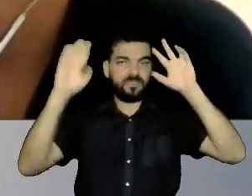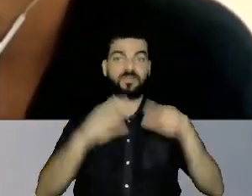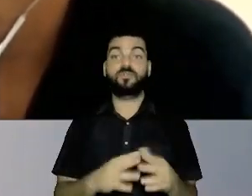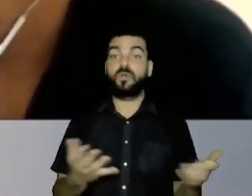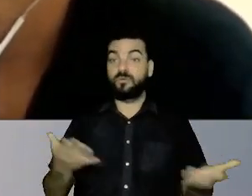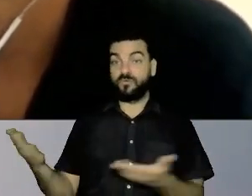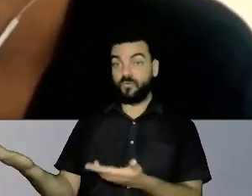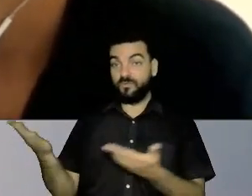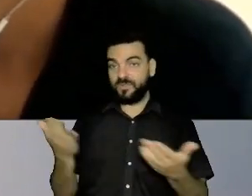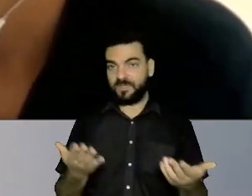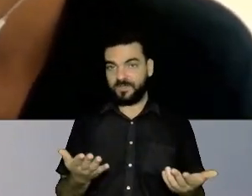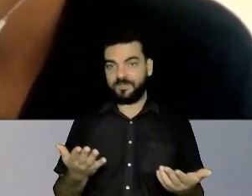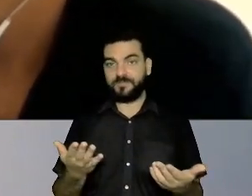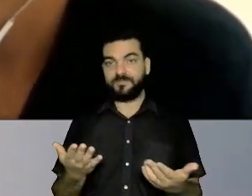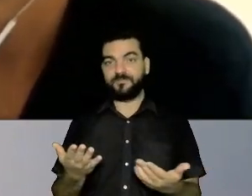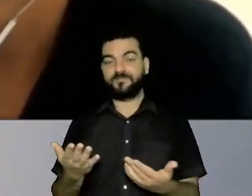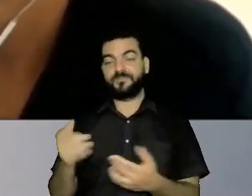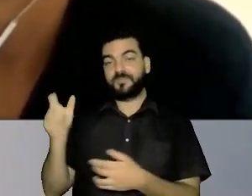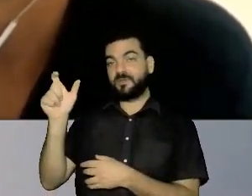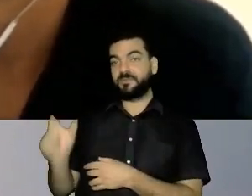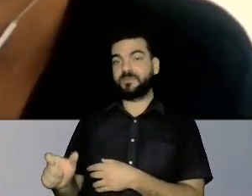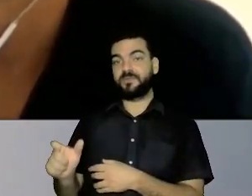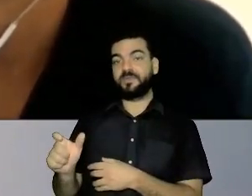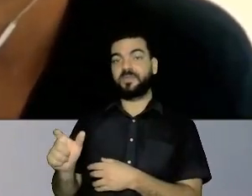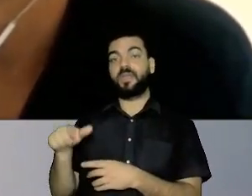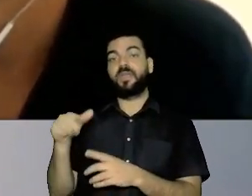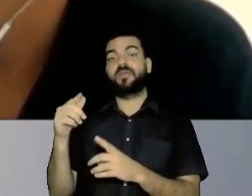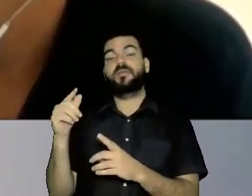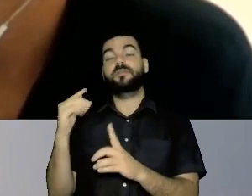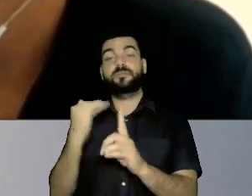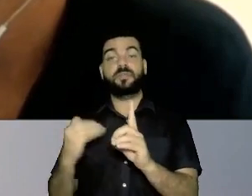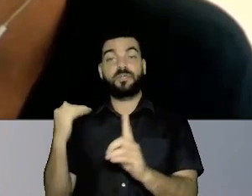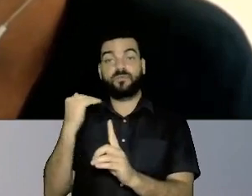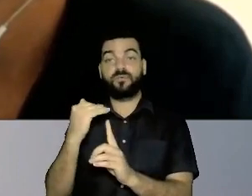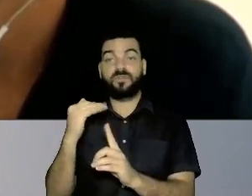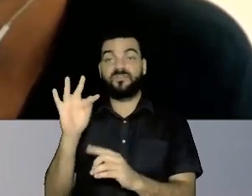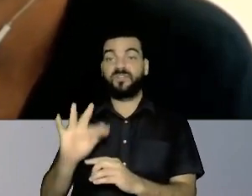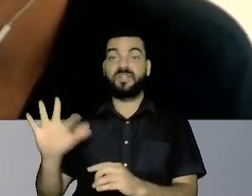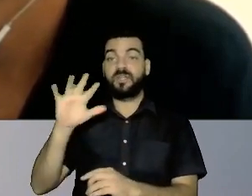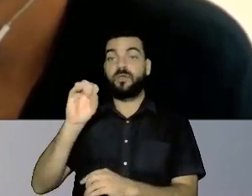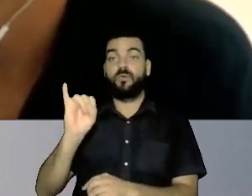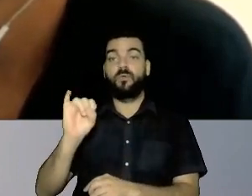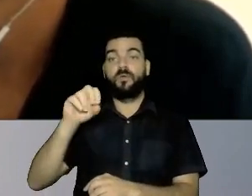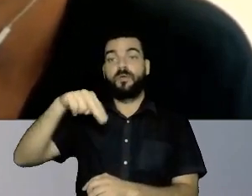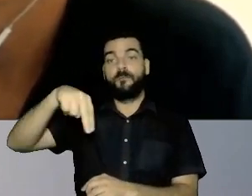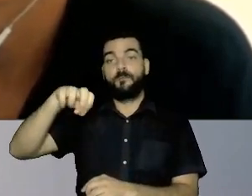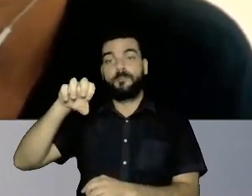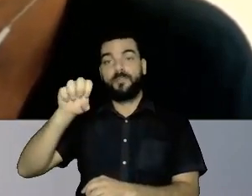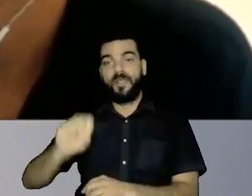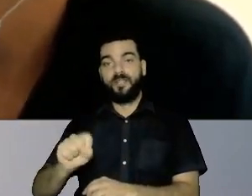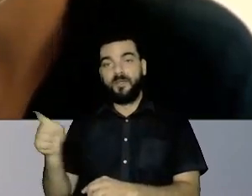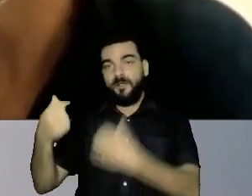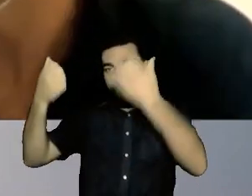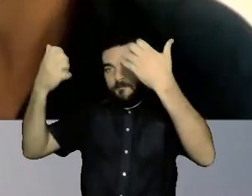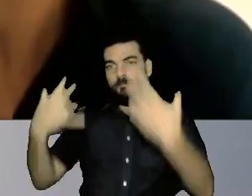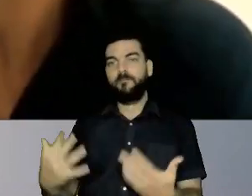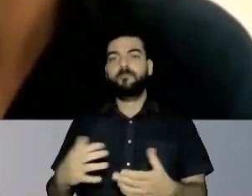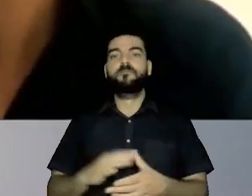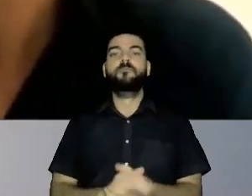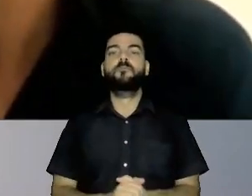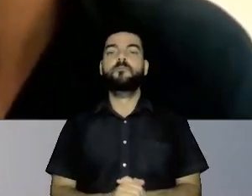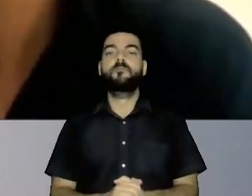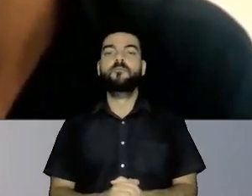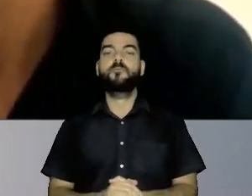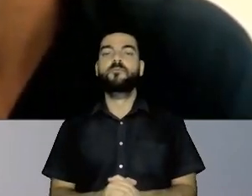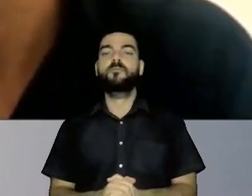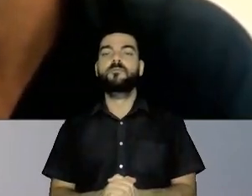mais delongas, a palavra à nossa querida desembargadora federal Inês Virgínia, para suas considerações sobre o assunto. Por